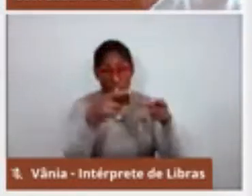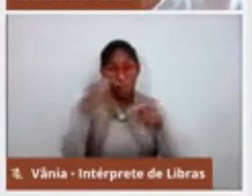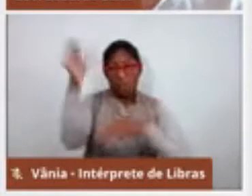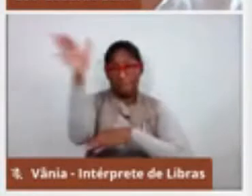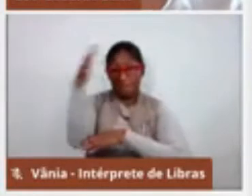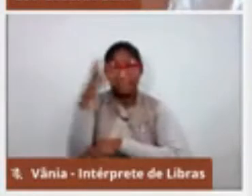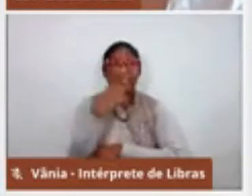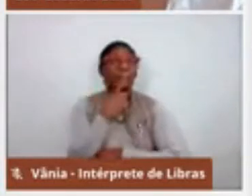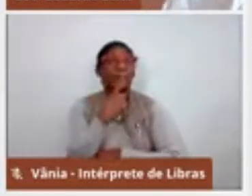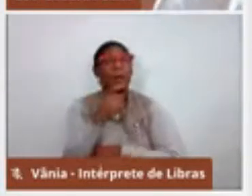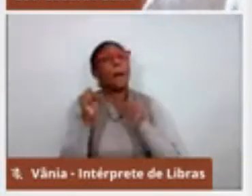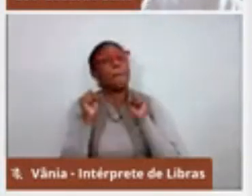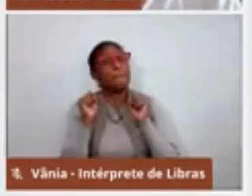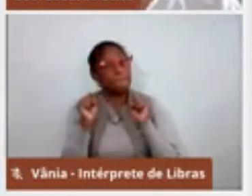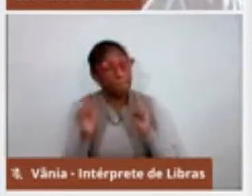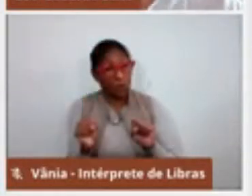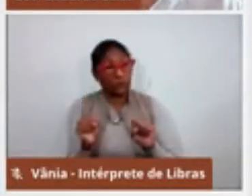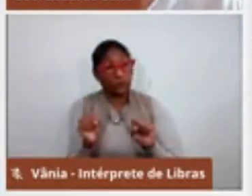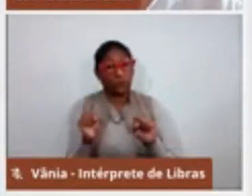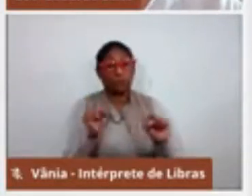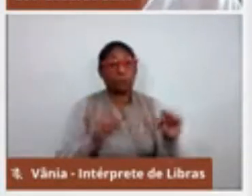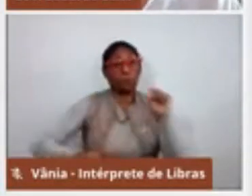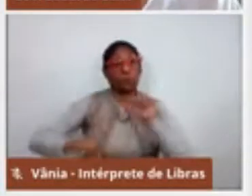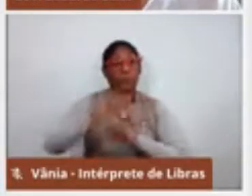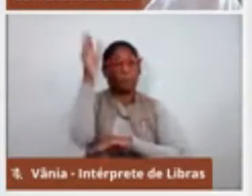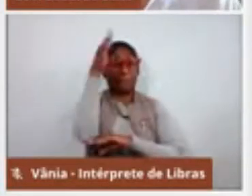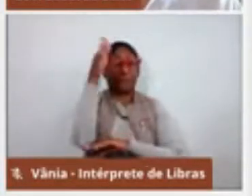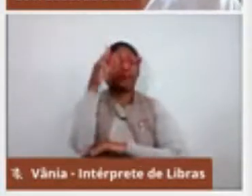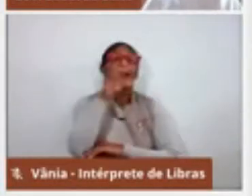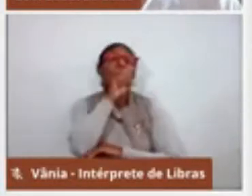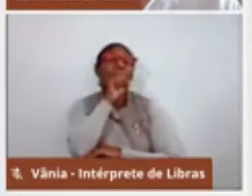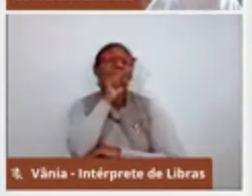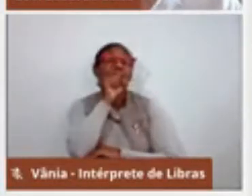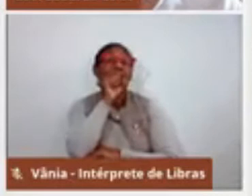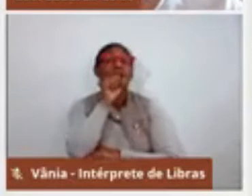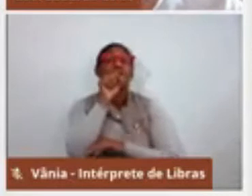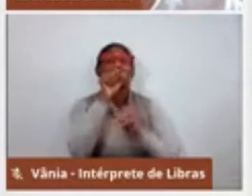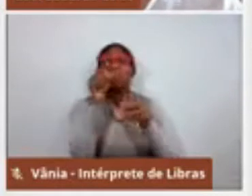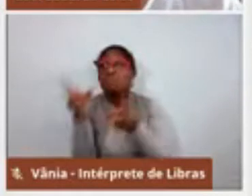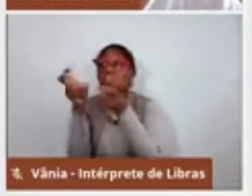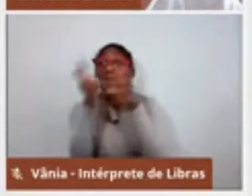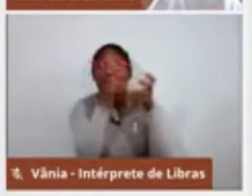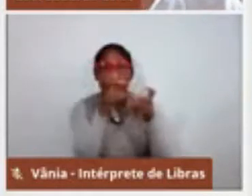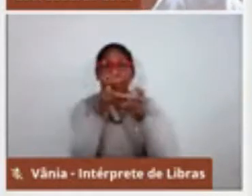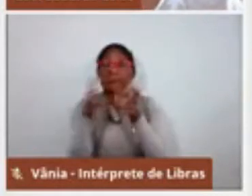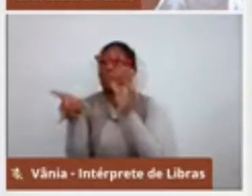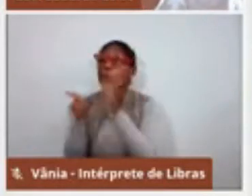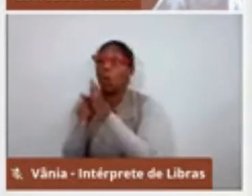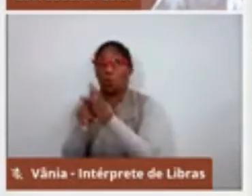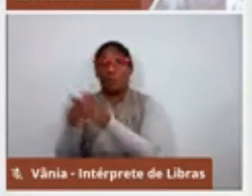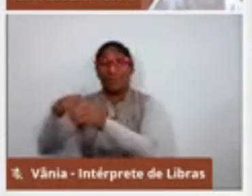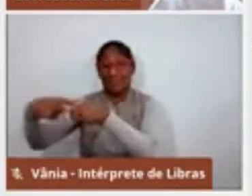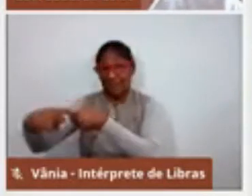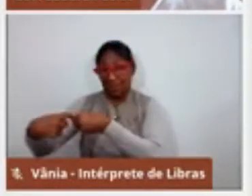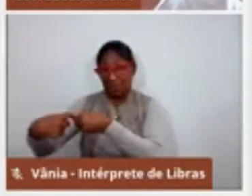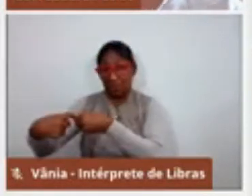que podem adotar bandeira laranja, observem os dados do seu município para efetivamente identificar se eles estão em